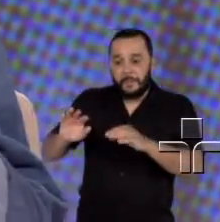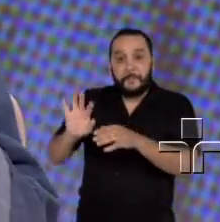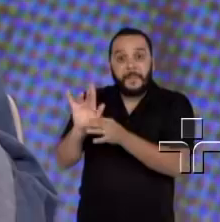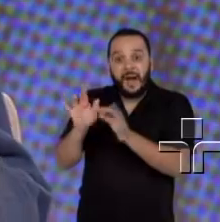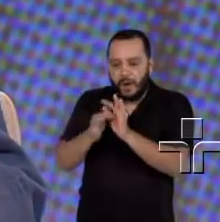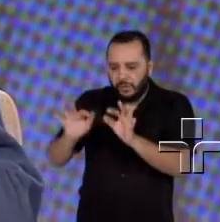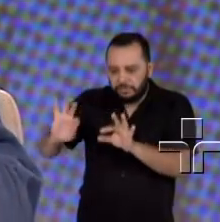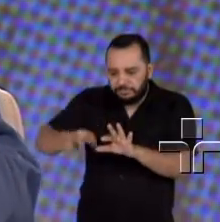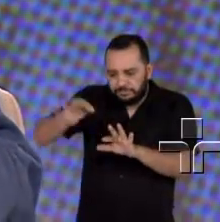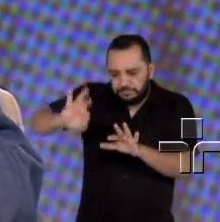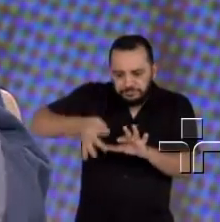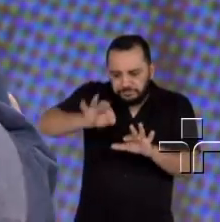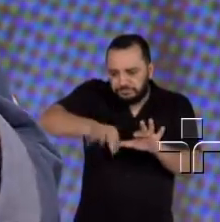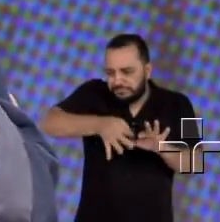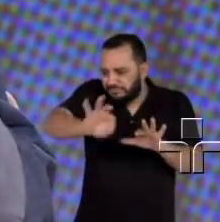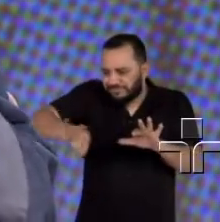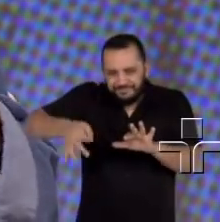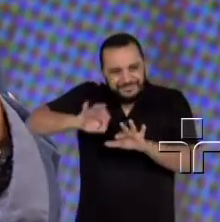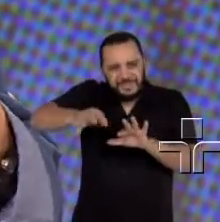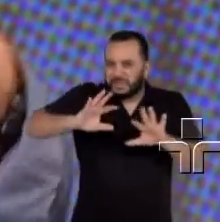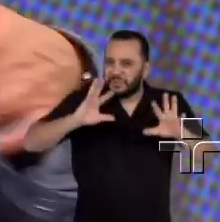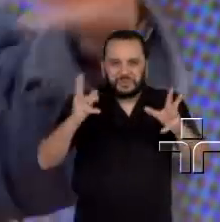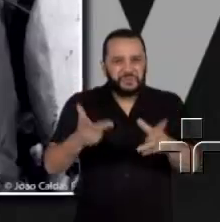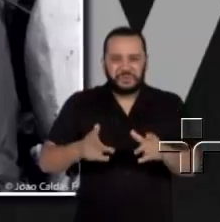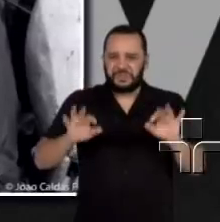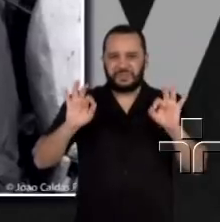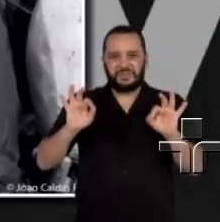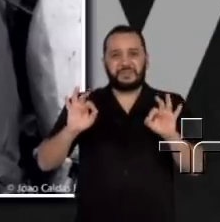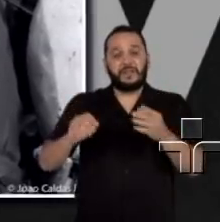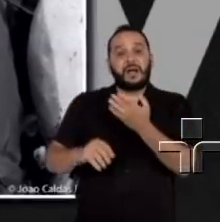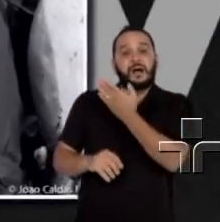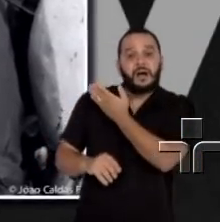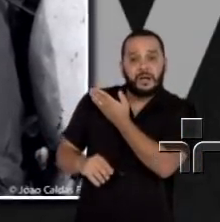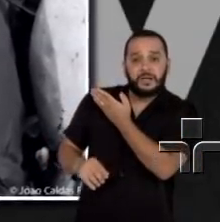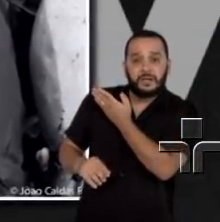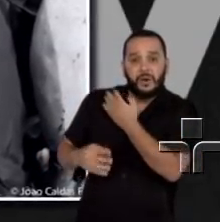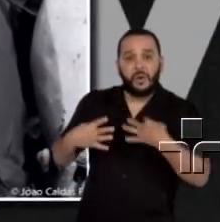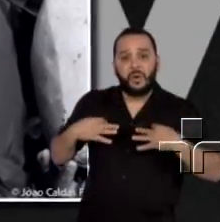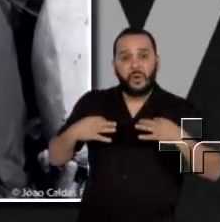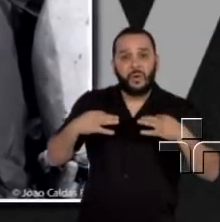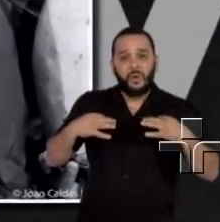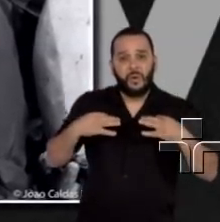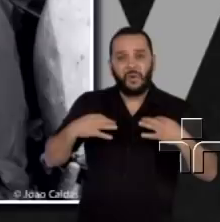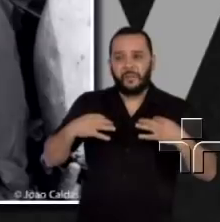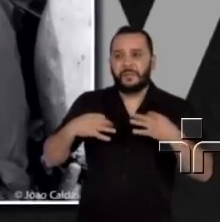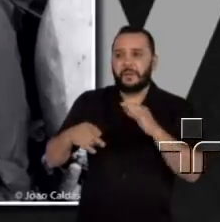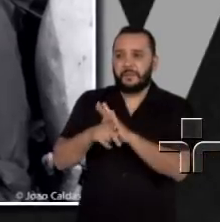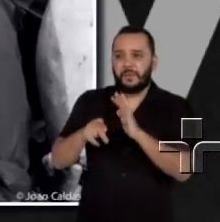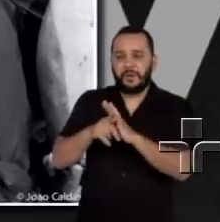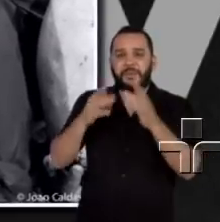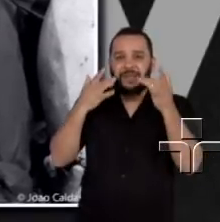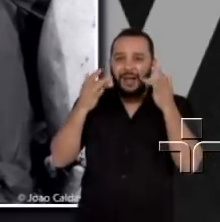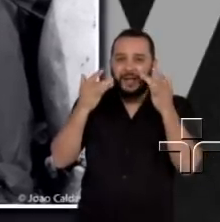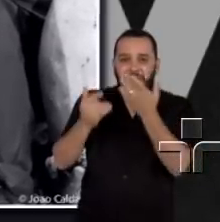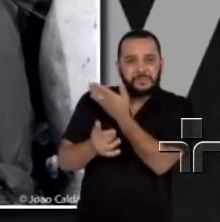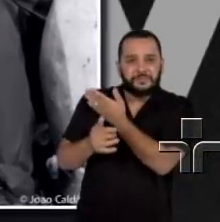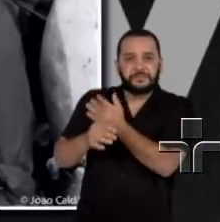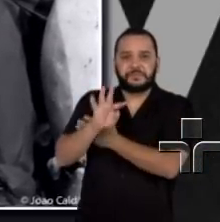virou o figurino da Tempestade, que nós fizemos recentemente com o Celso Frateschi, grande elenco.